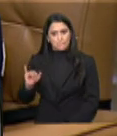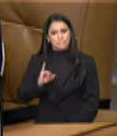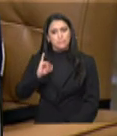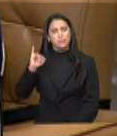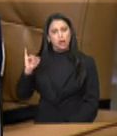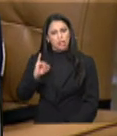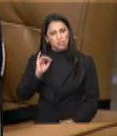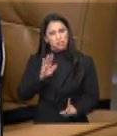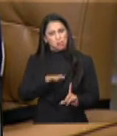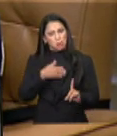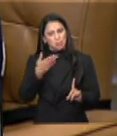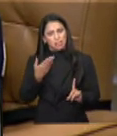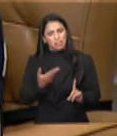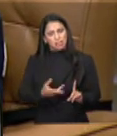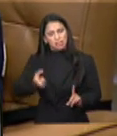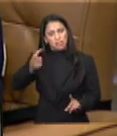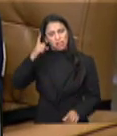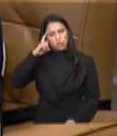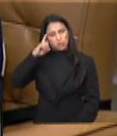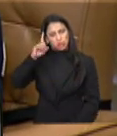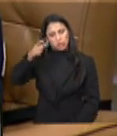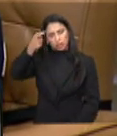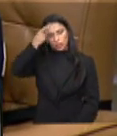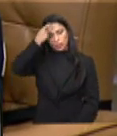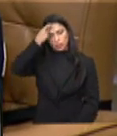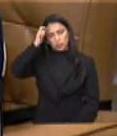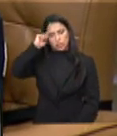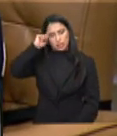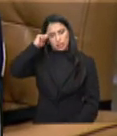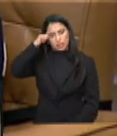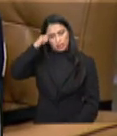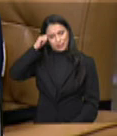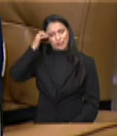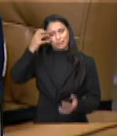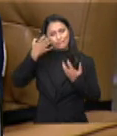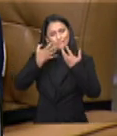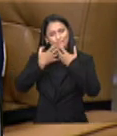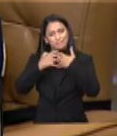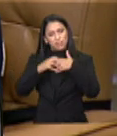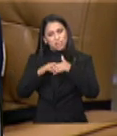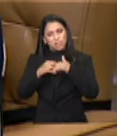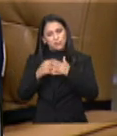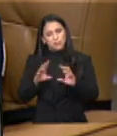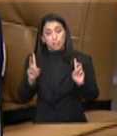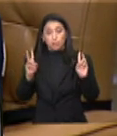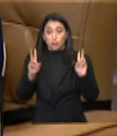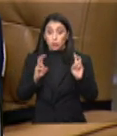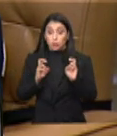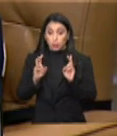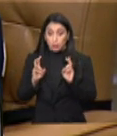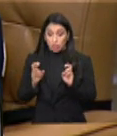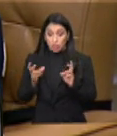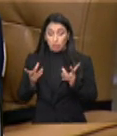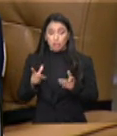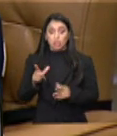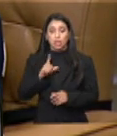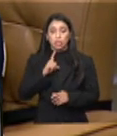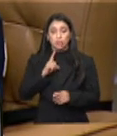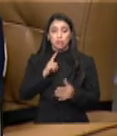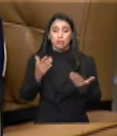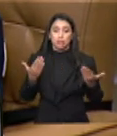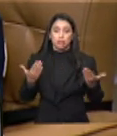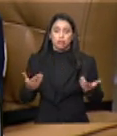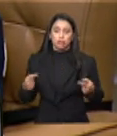que homenageia a consciência negra, é um momento de reflexão sobre o tema, está,